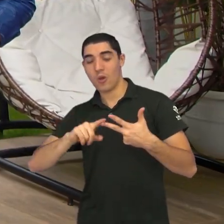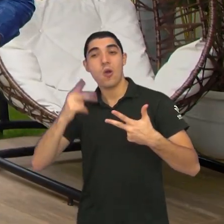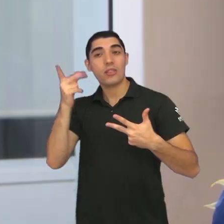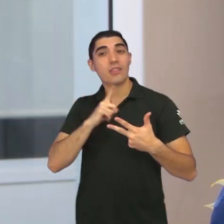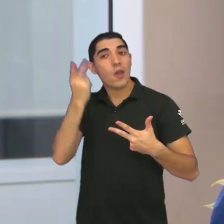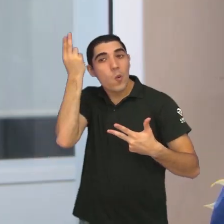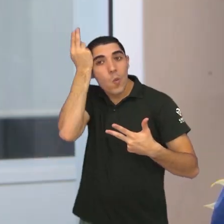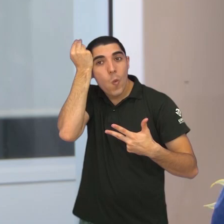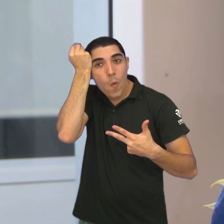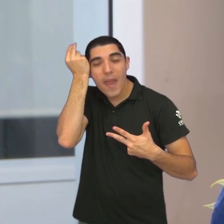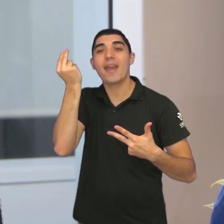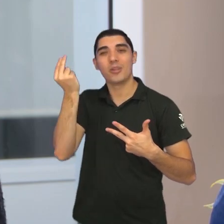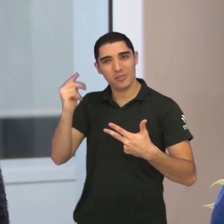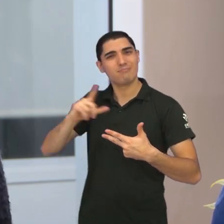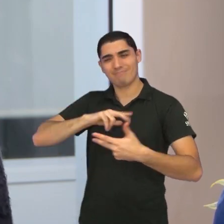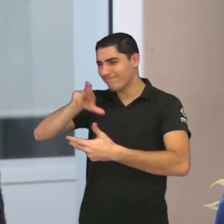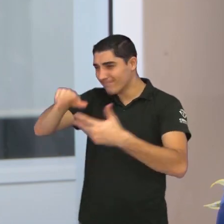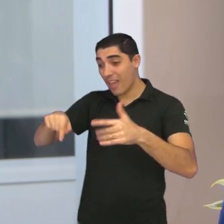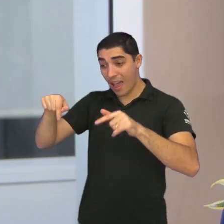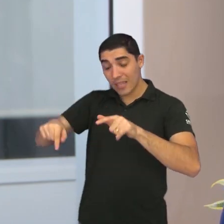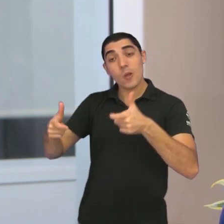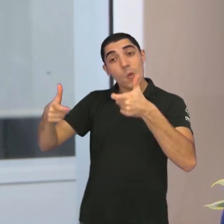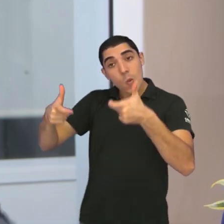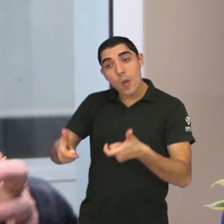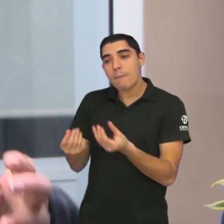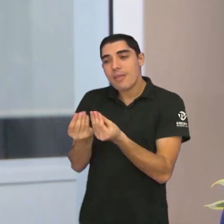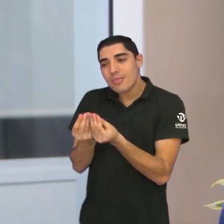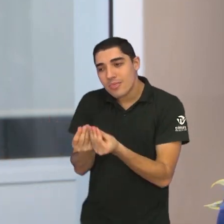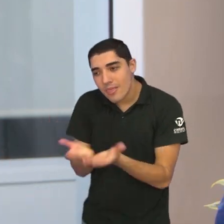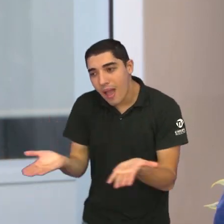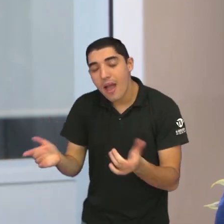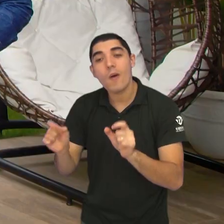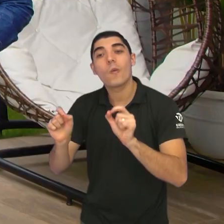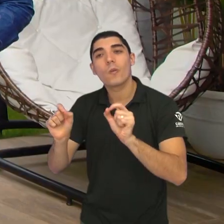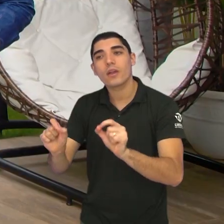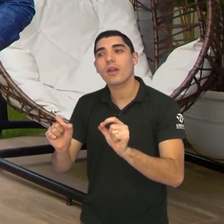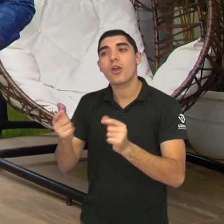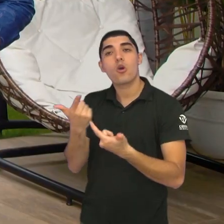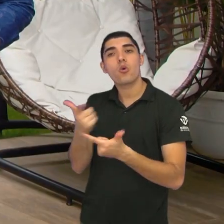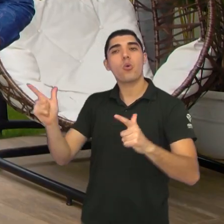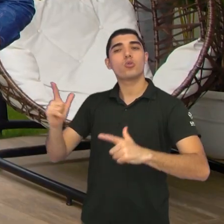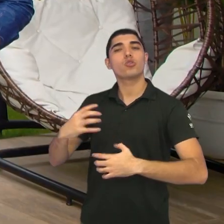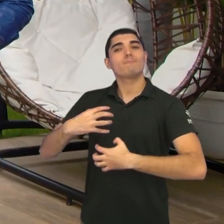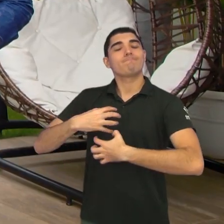coelhinho. Então esse espaço foi pensado justamente para trazer um